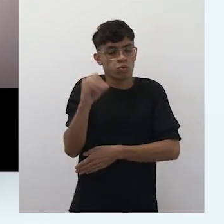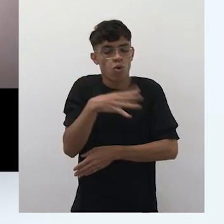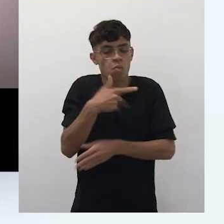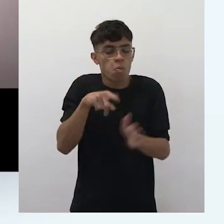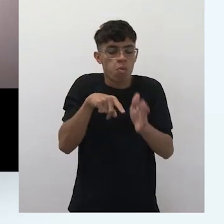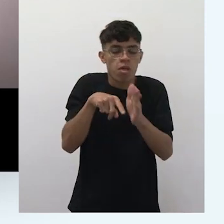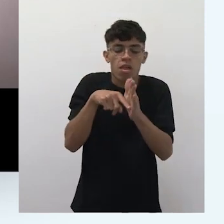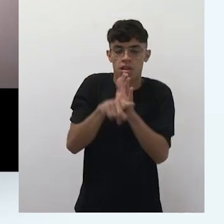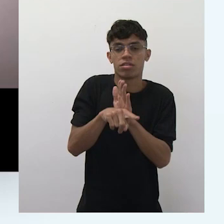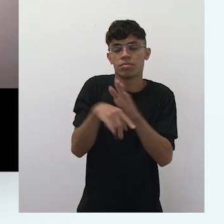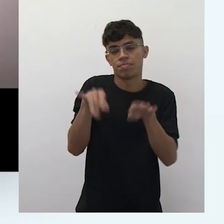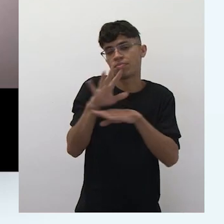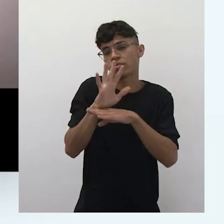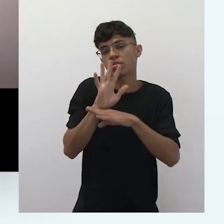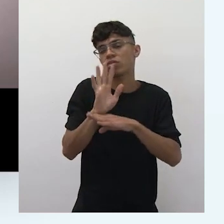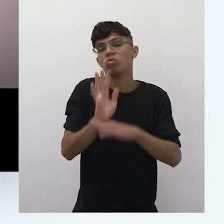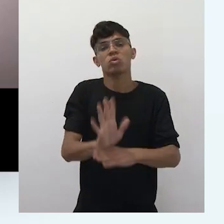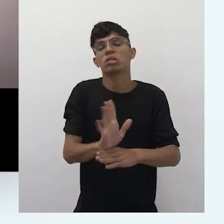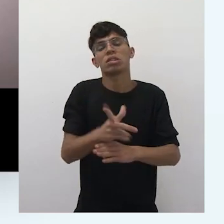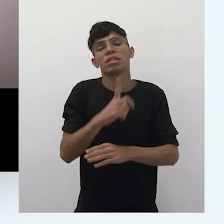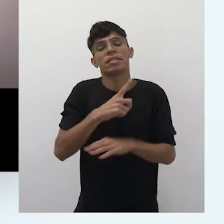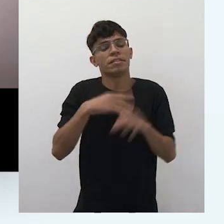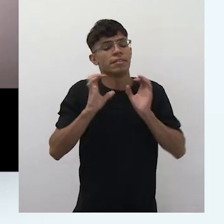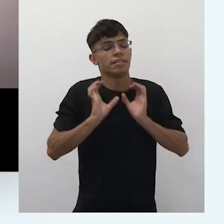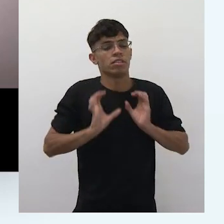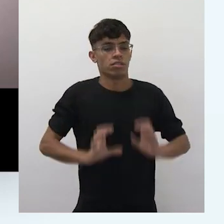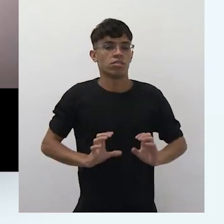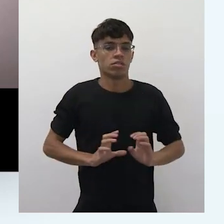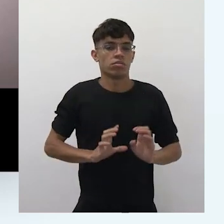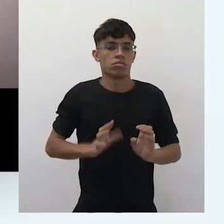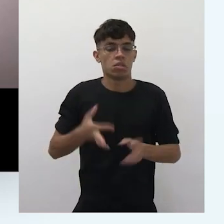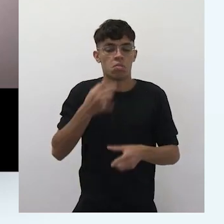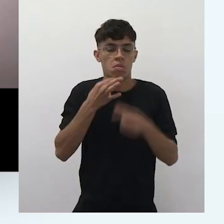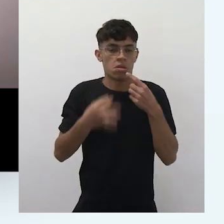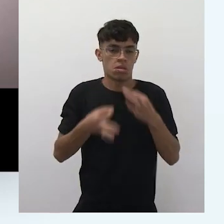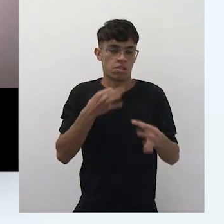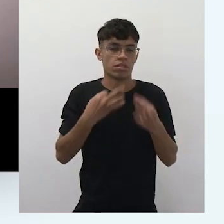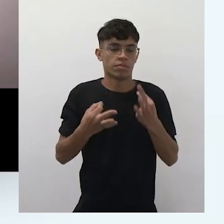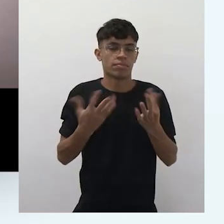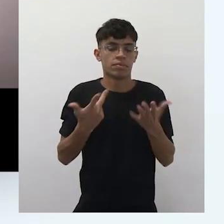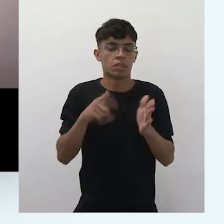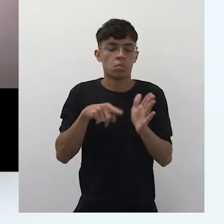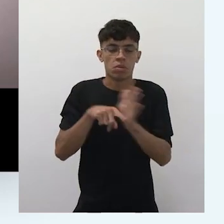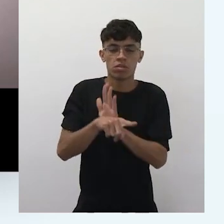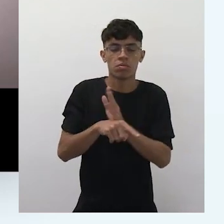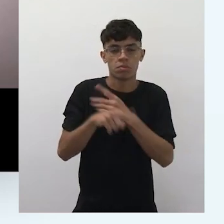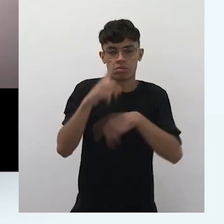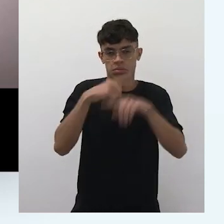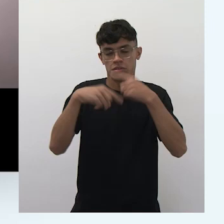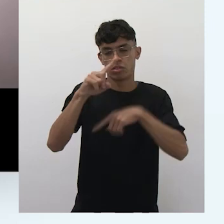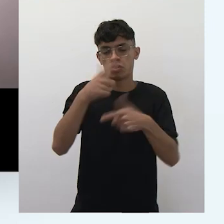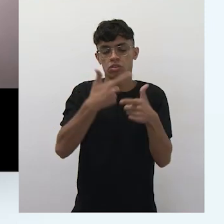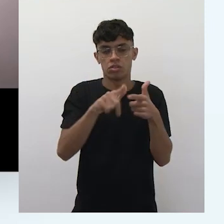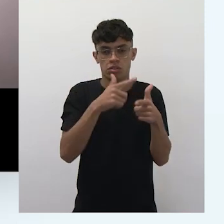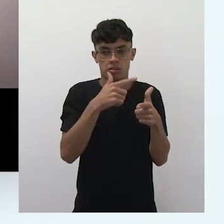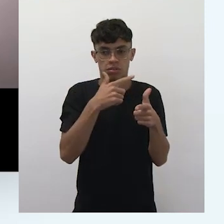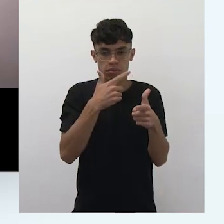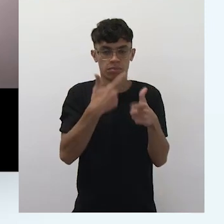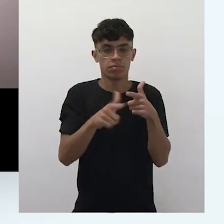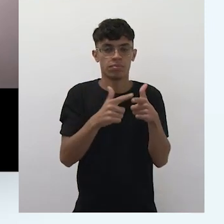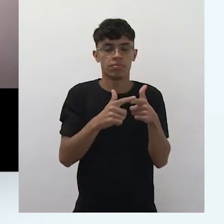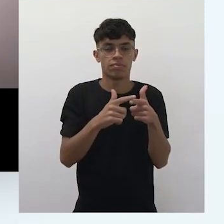que proporcionem a construção de uma cidadania crítica e ativa, em busca da superação de problemas